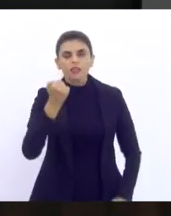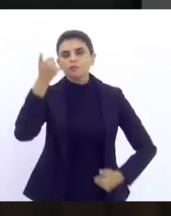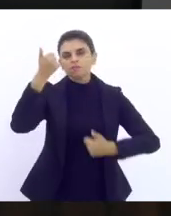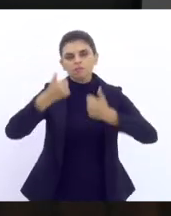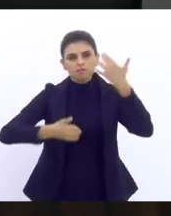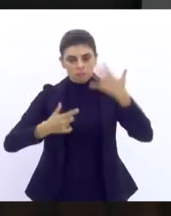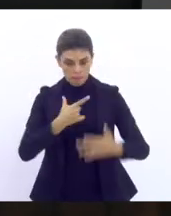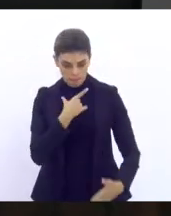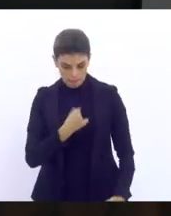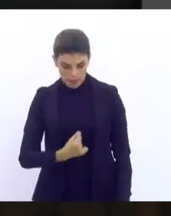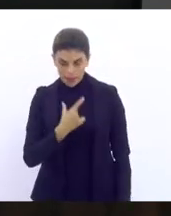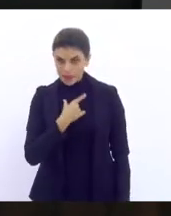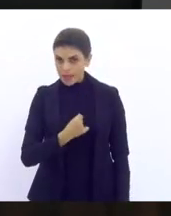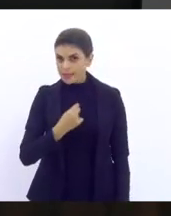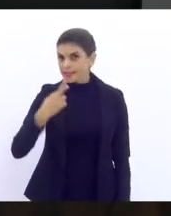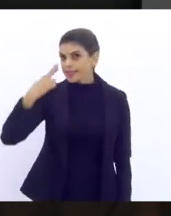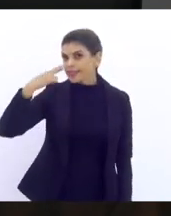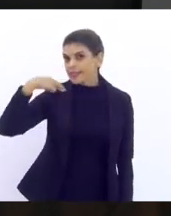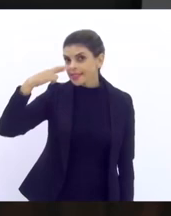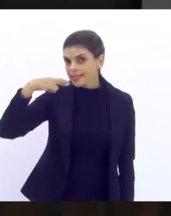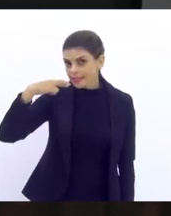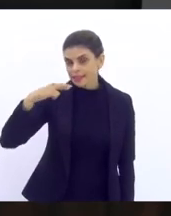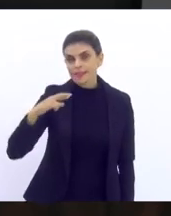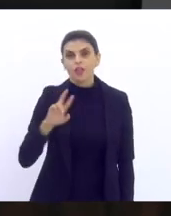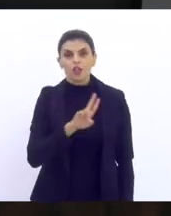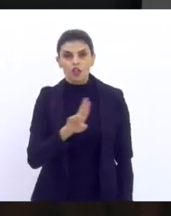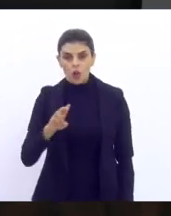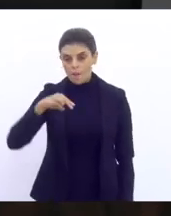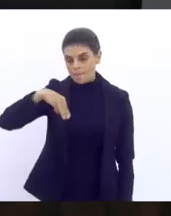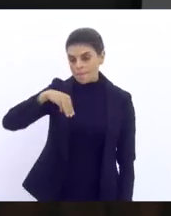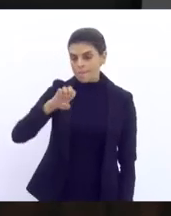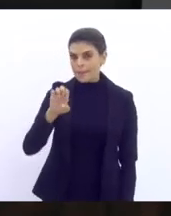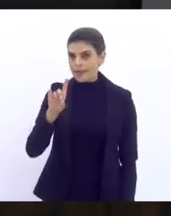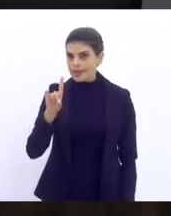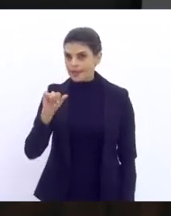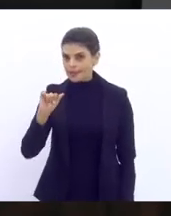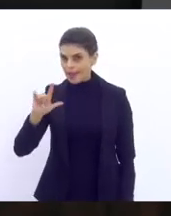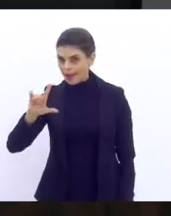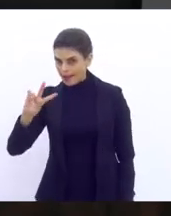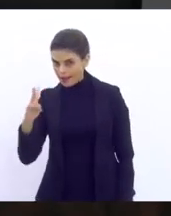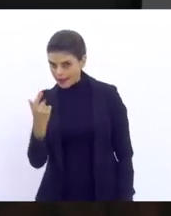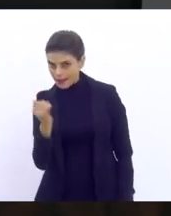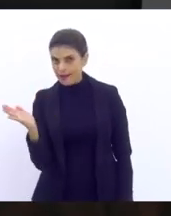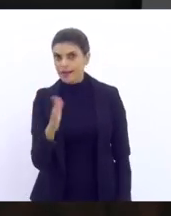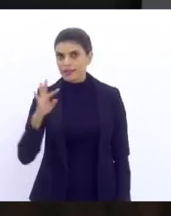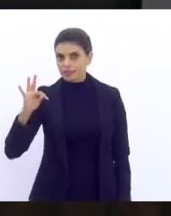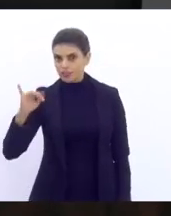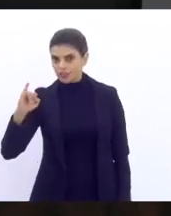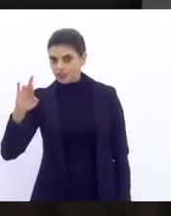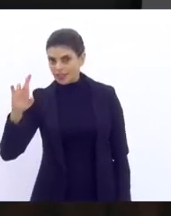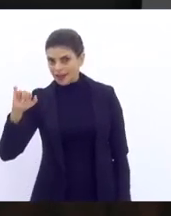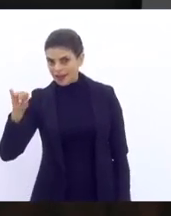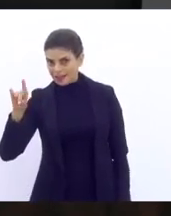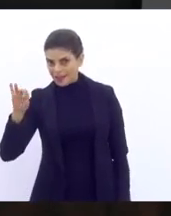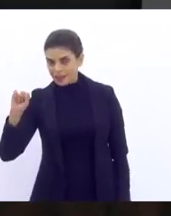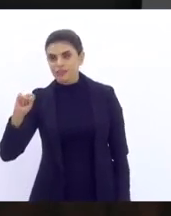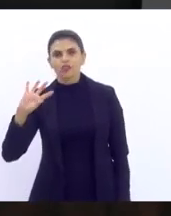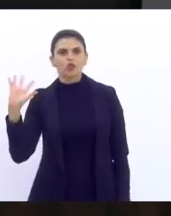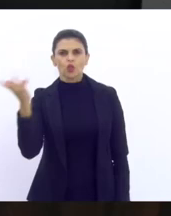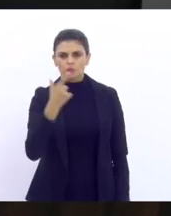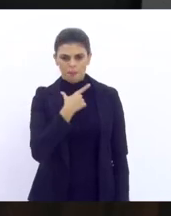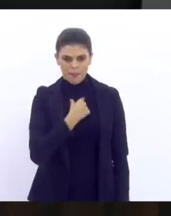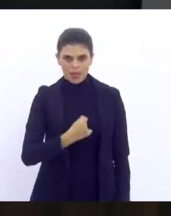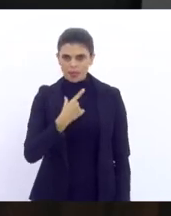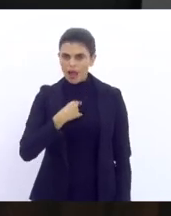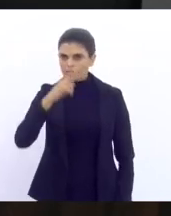medalha Tiradentes, como também as moções aqui apresentadas, a maioria a maior honraria da casa, a medalha